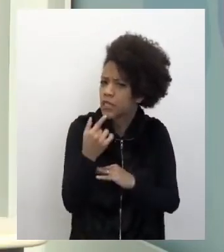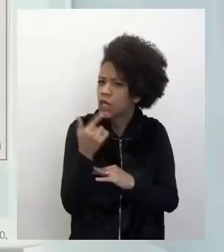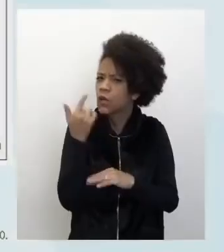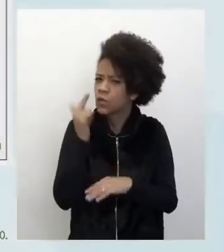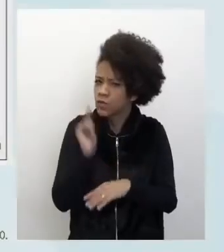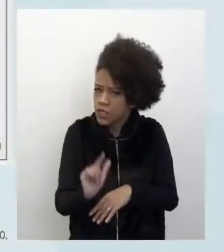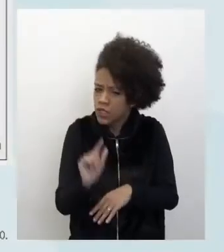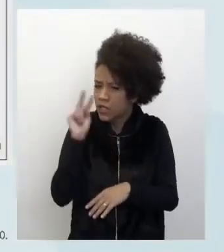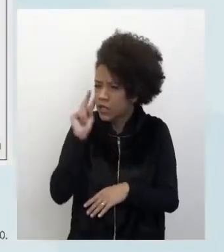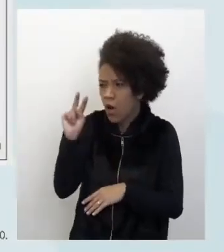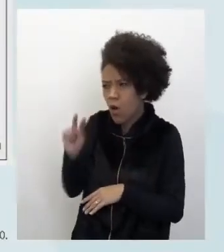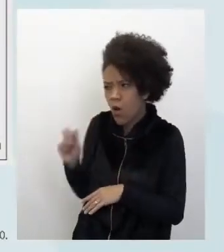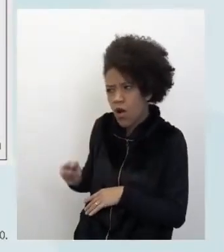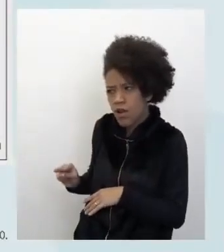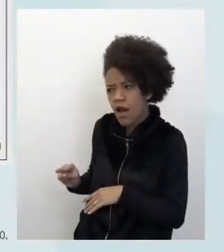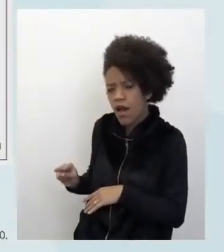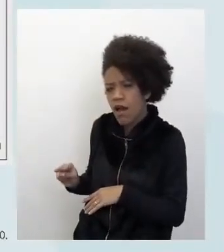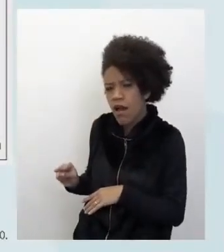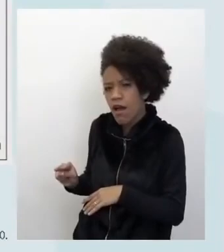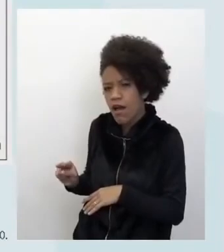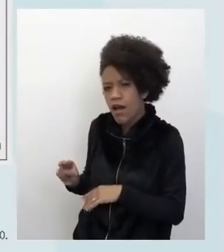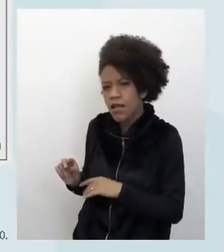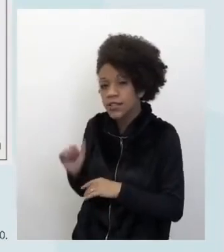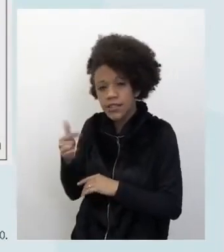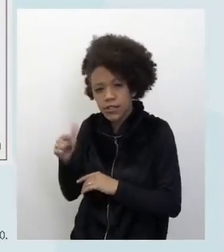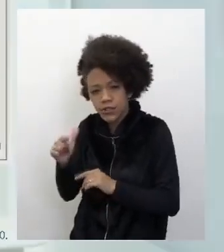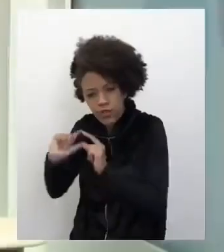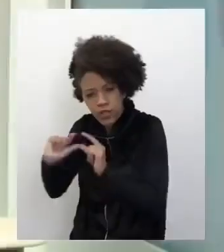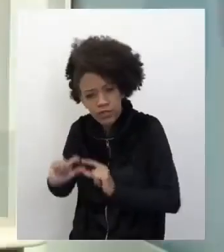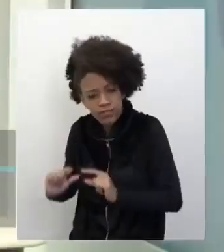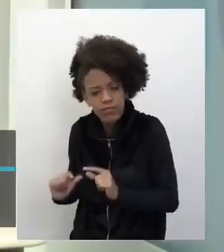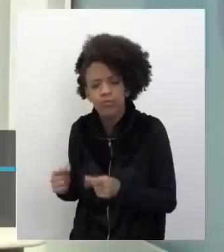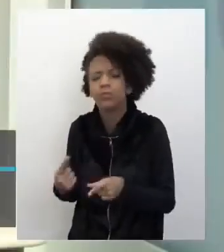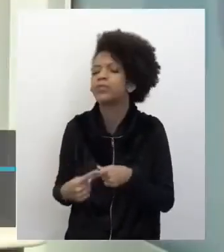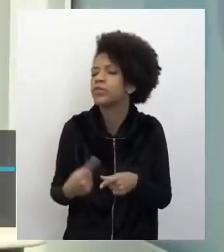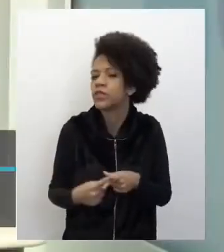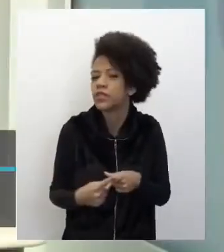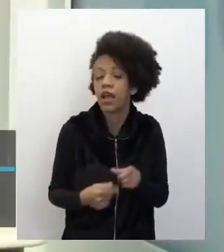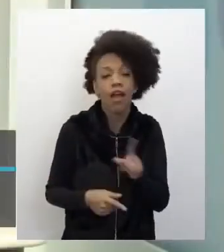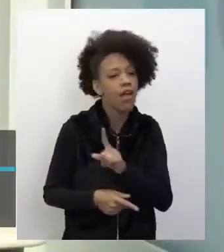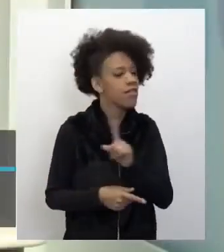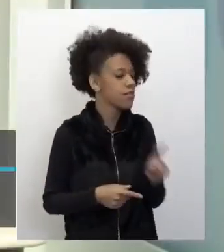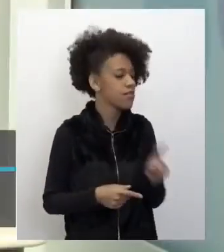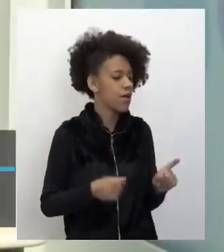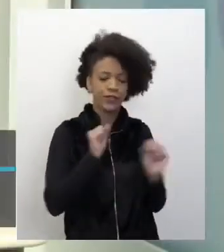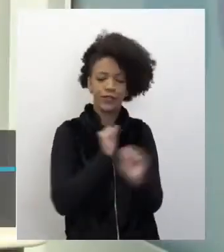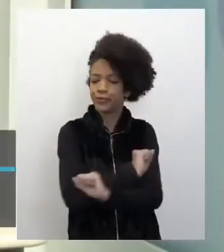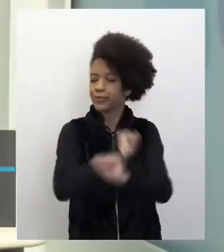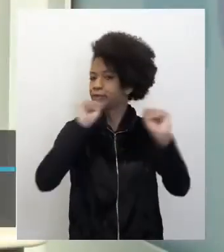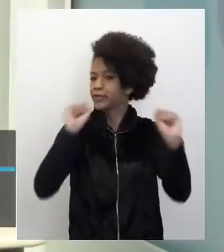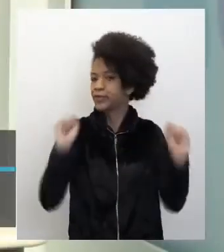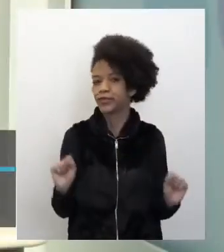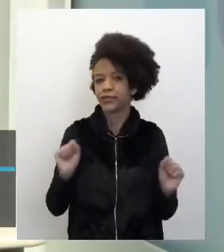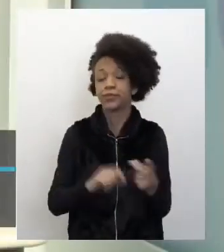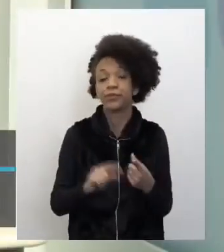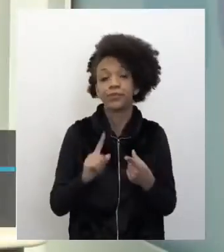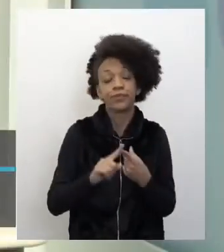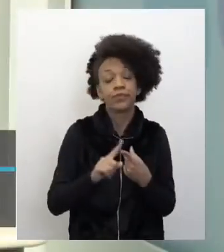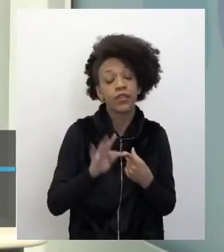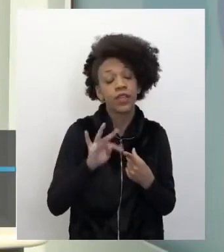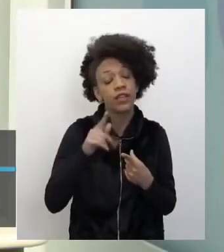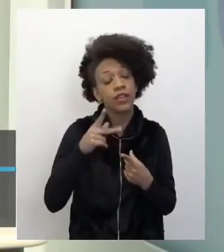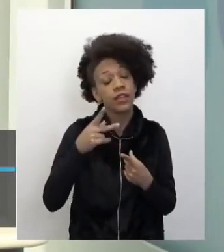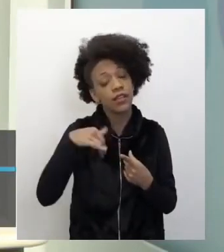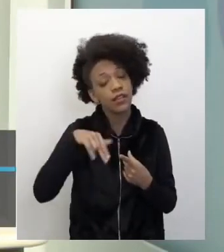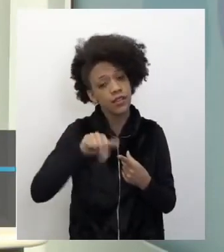legenda? Por quê? A maioria dos nossos estudantes respondeu que não seria possível. A estudante Tainá